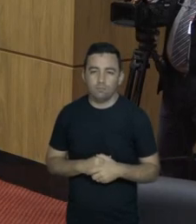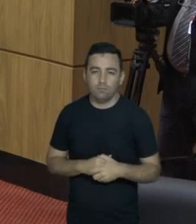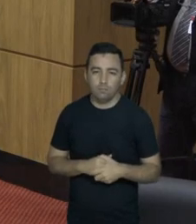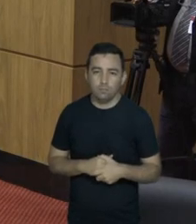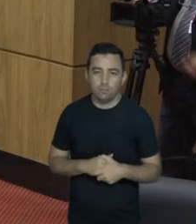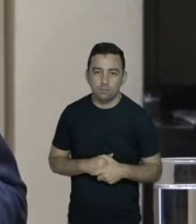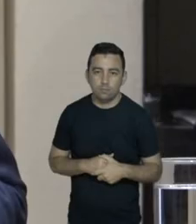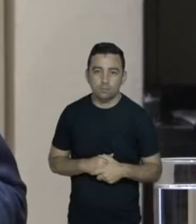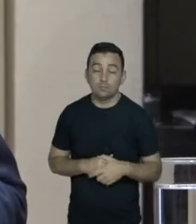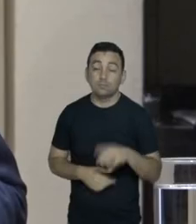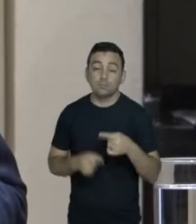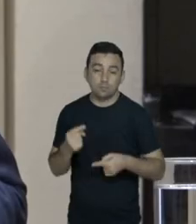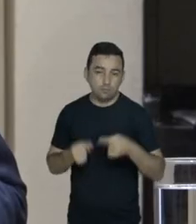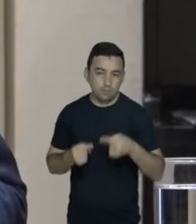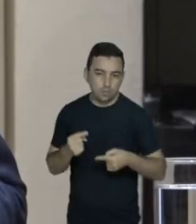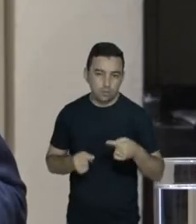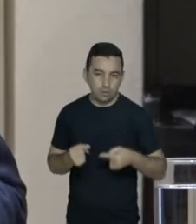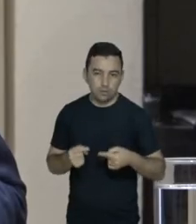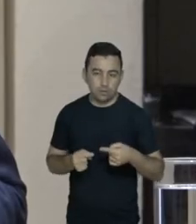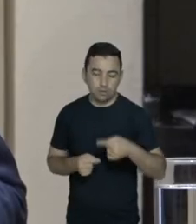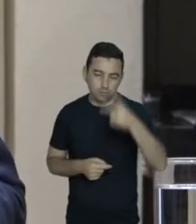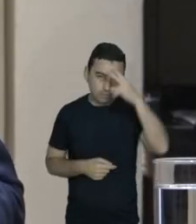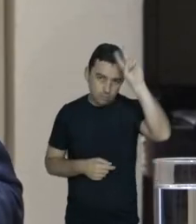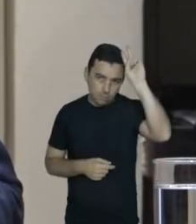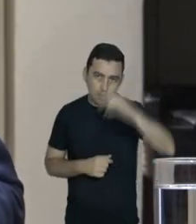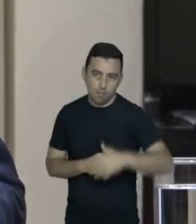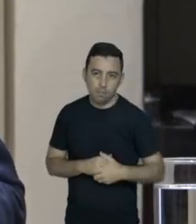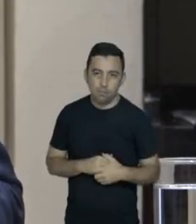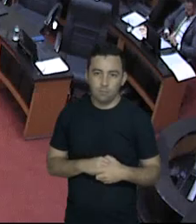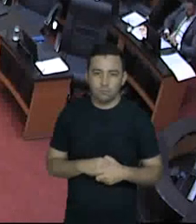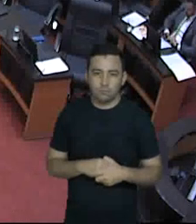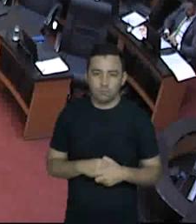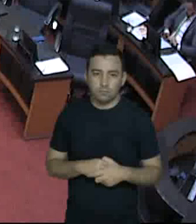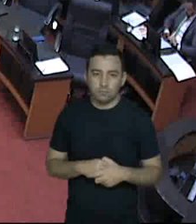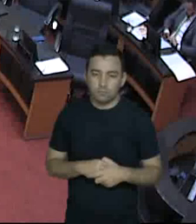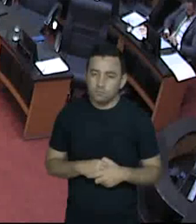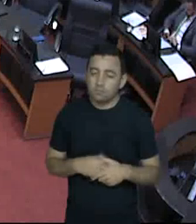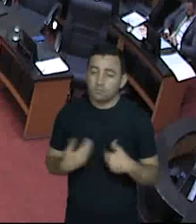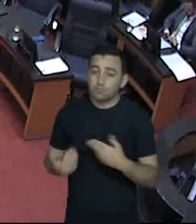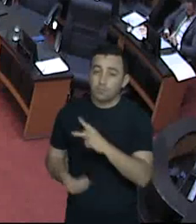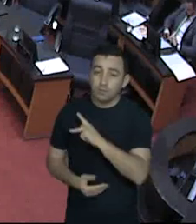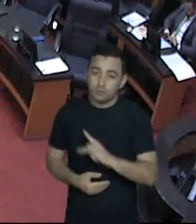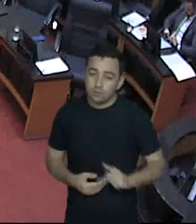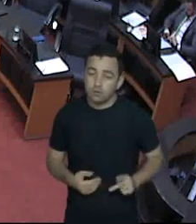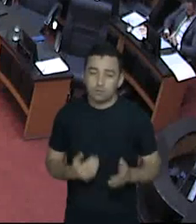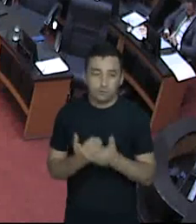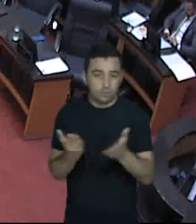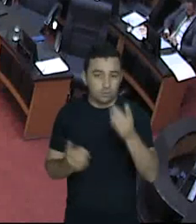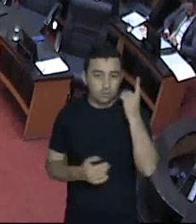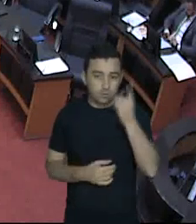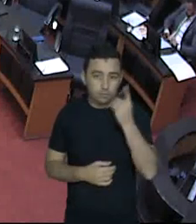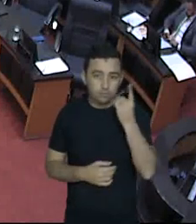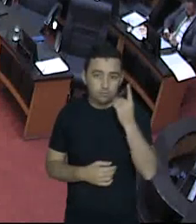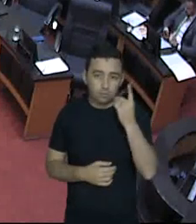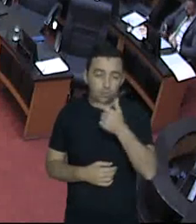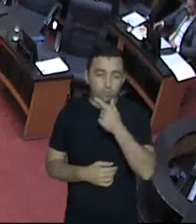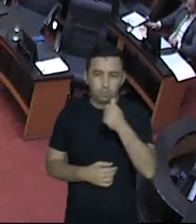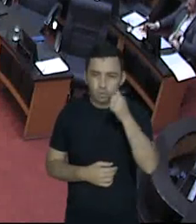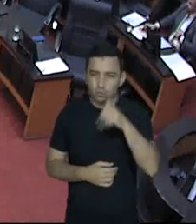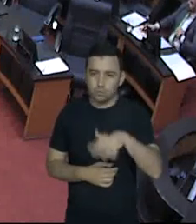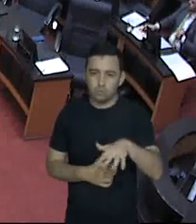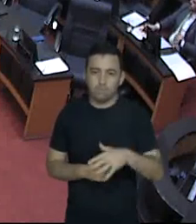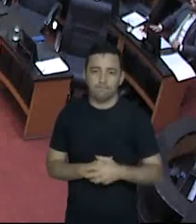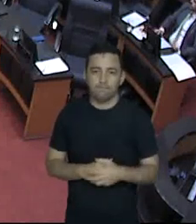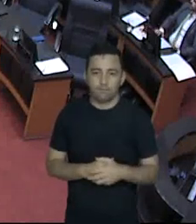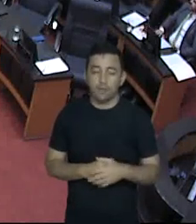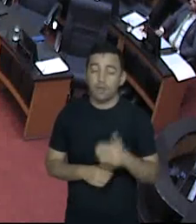Para discutir, com a palavra o deputado doutor Vicente Caro Preso. Senhor presidente, senhoras e senhores deputados, eu vejo